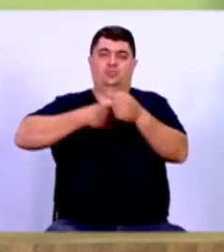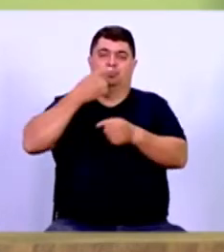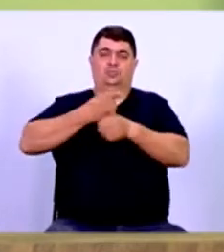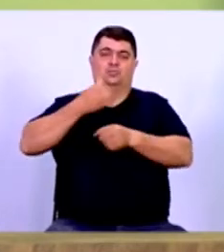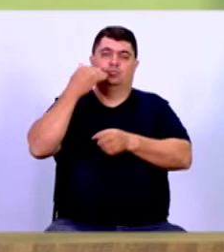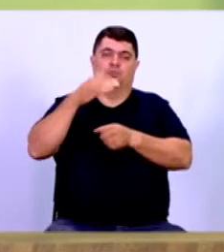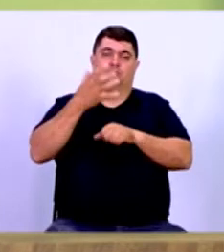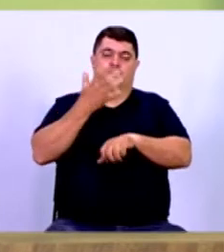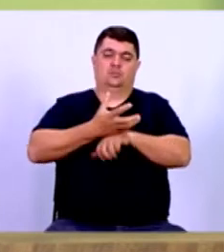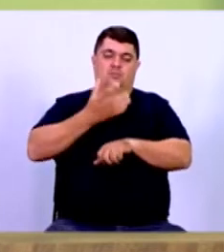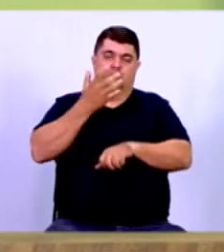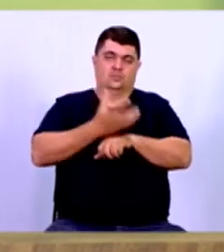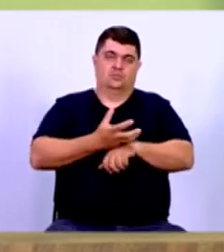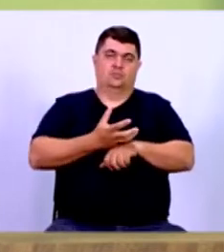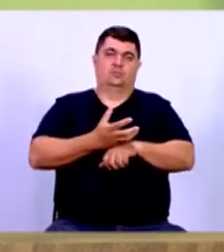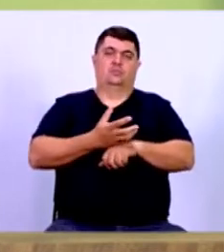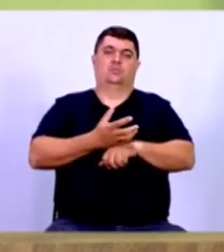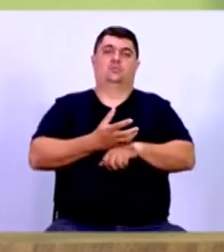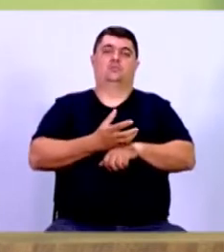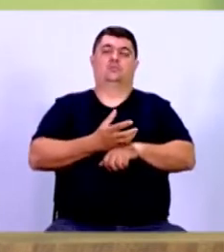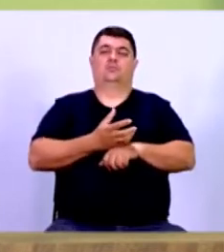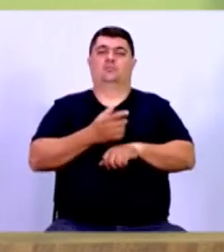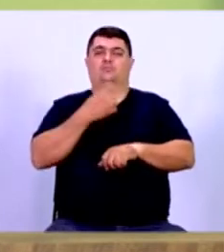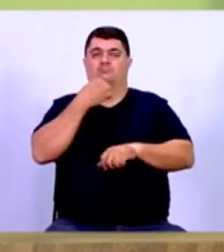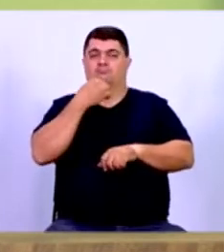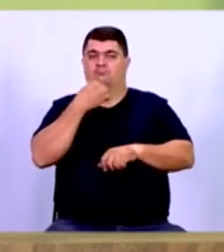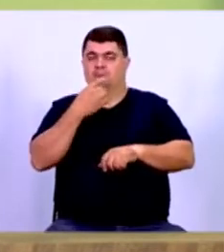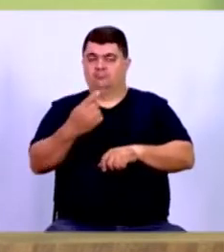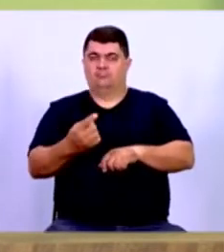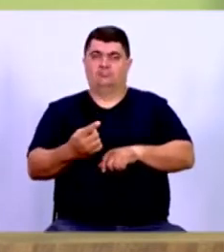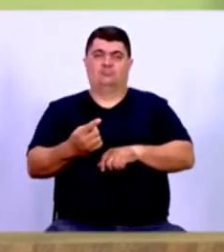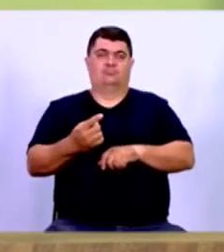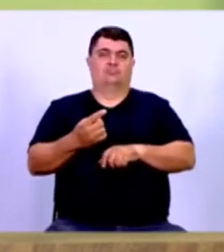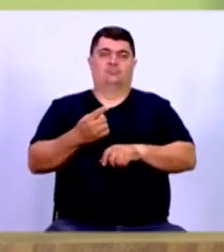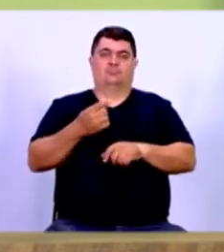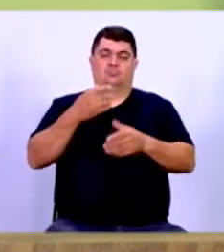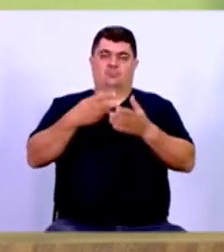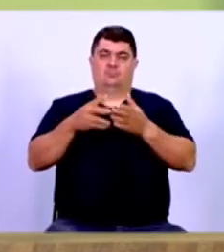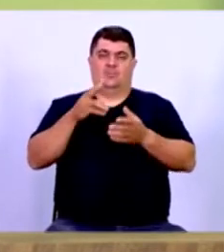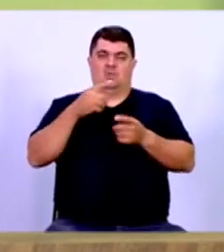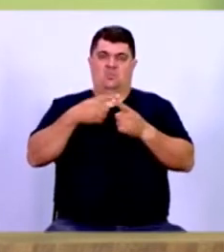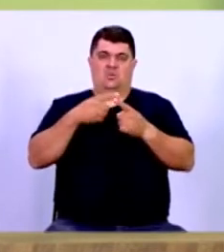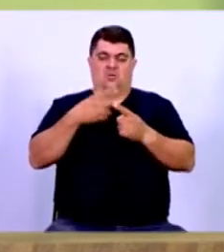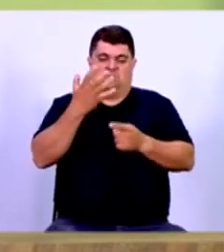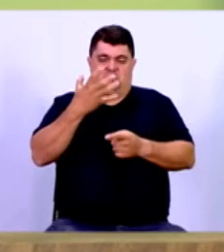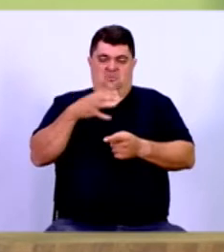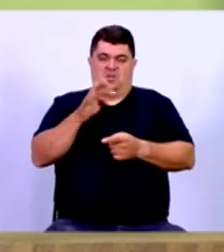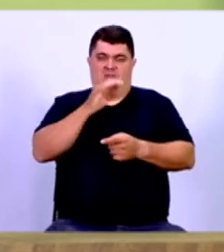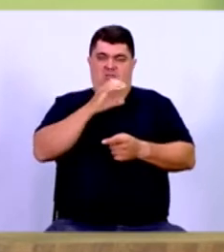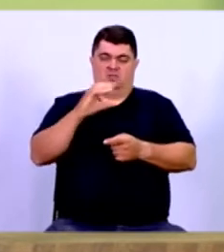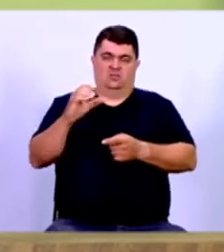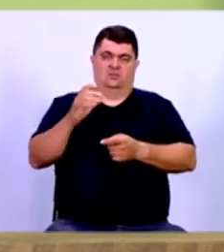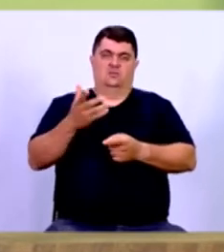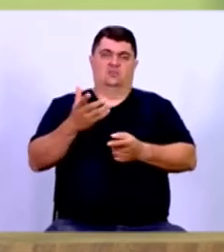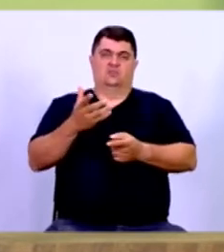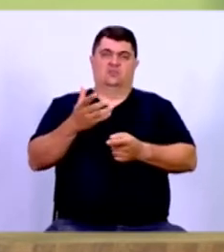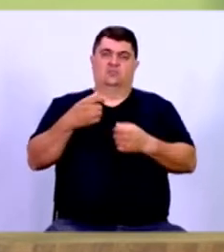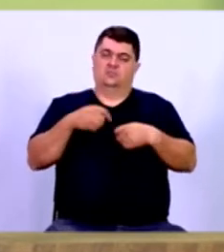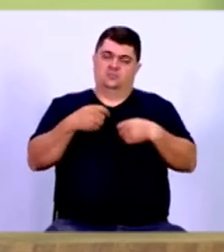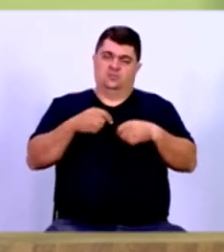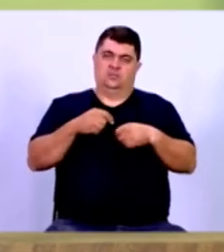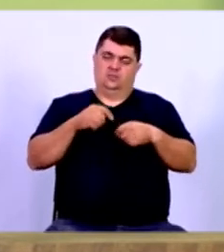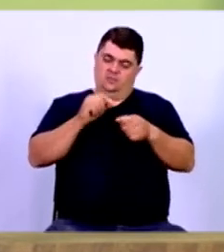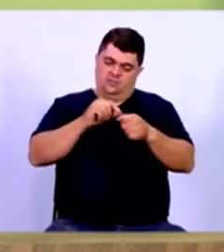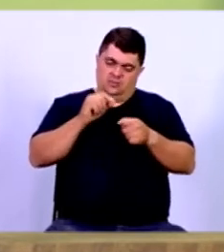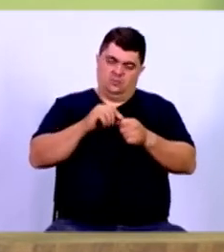todas as disciplinas, quase 1 ano e meio aí de dedicação por conta que você não quer fazer um TCC? Também não, né?